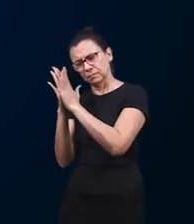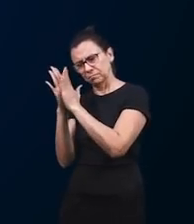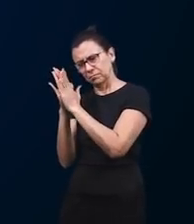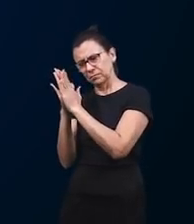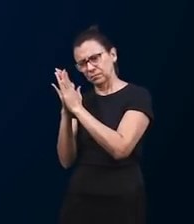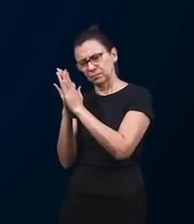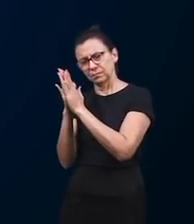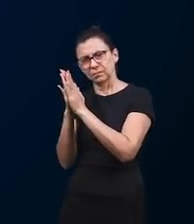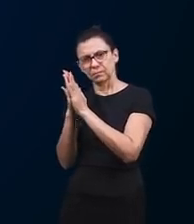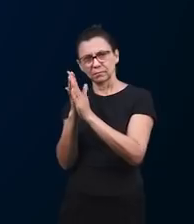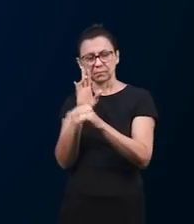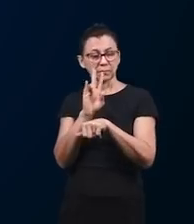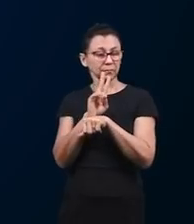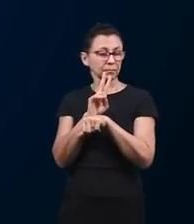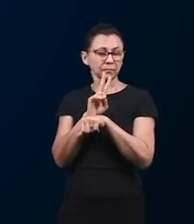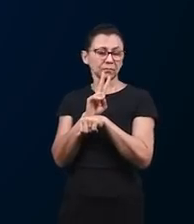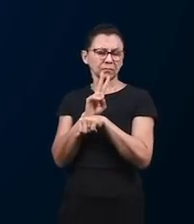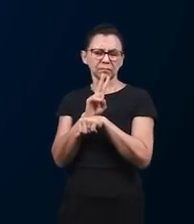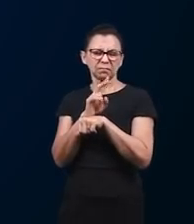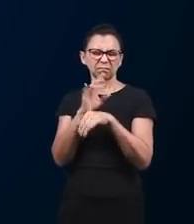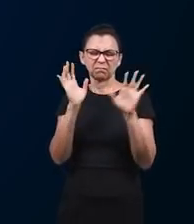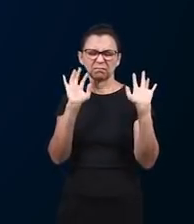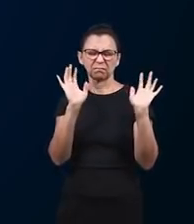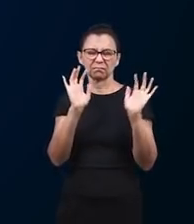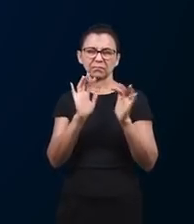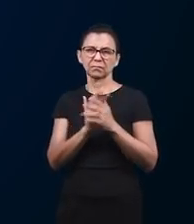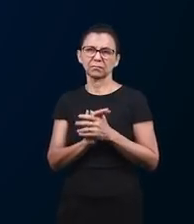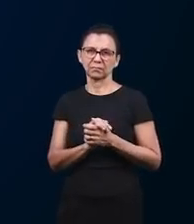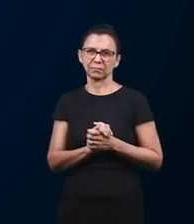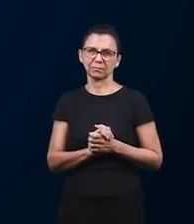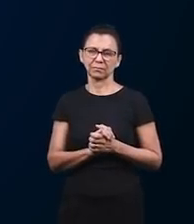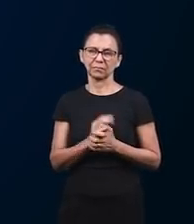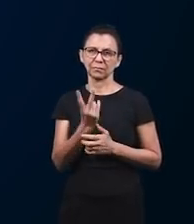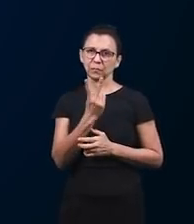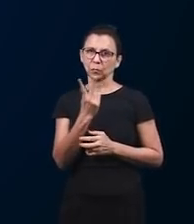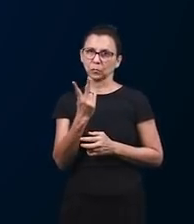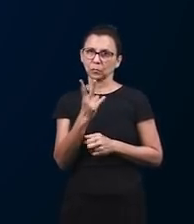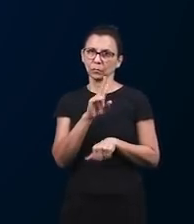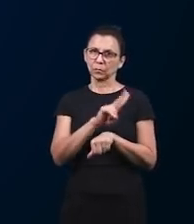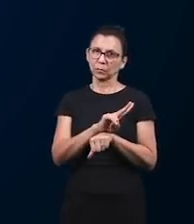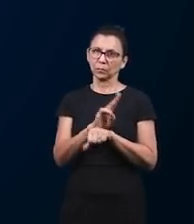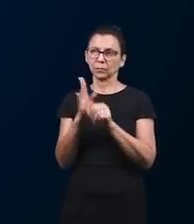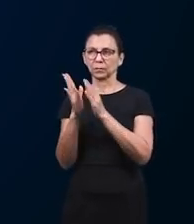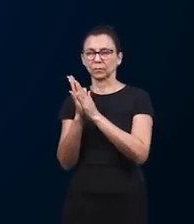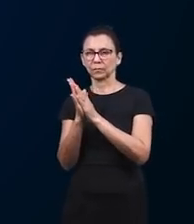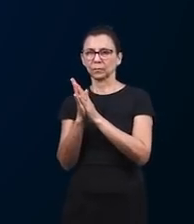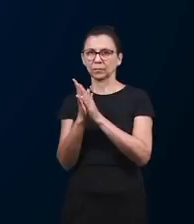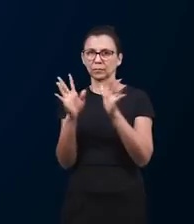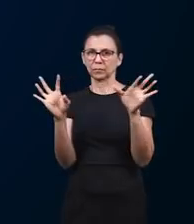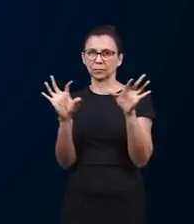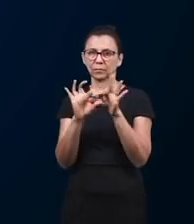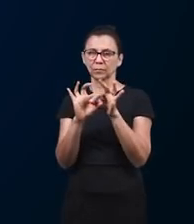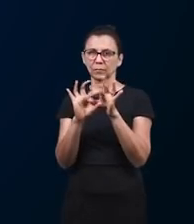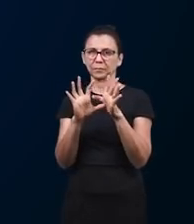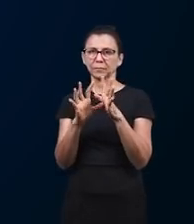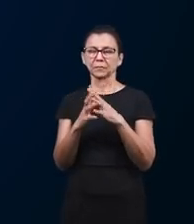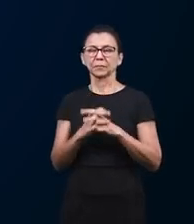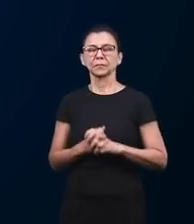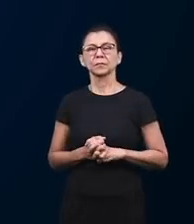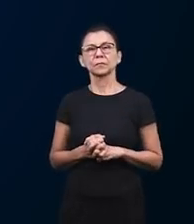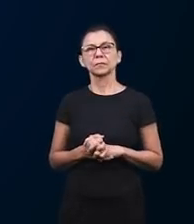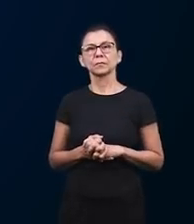ora e não vigia. Tem gente que vigia e não ora. Mas o importante é vigiar. Vigiai, né?